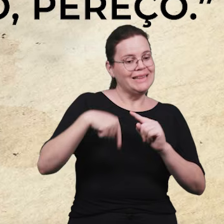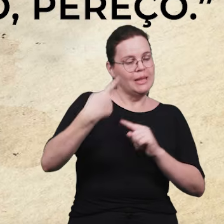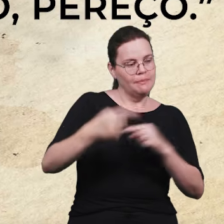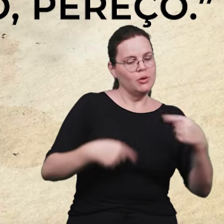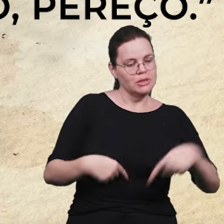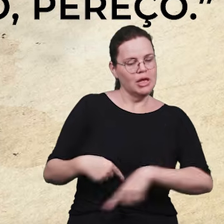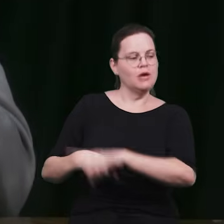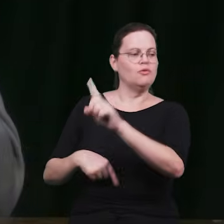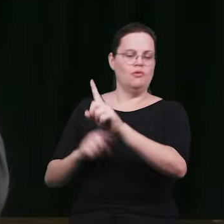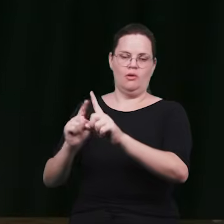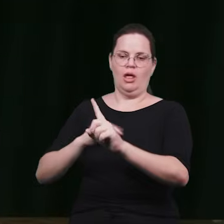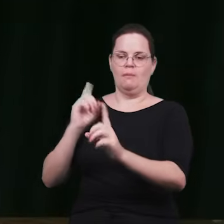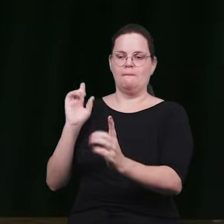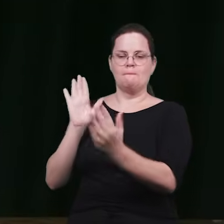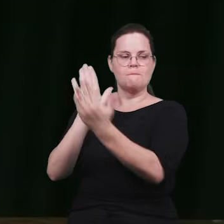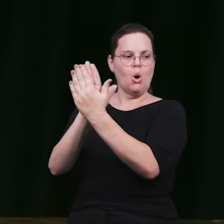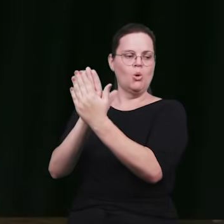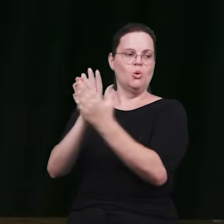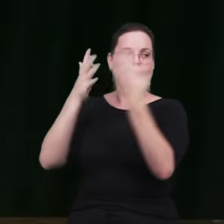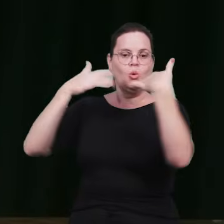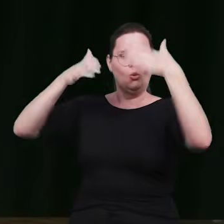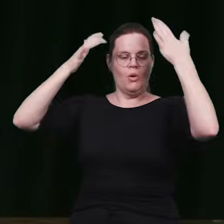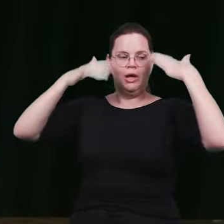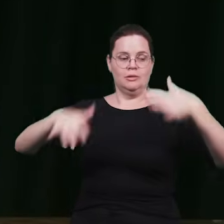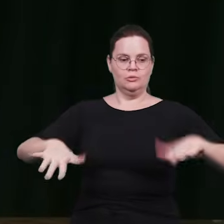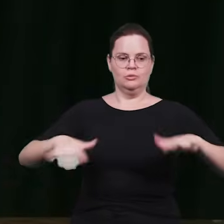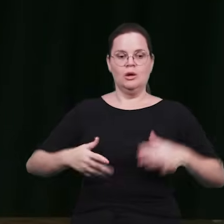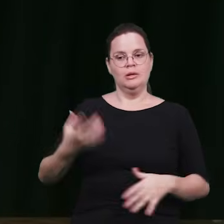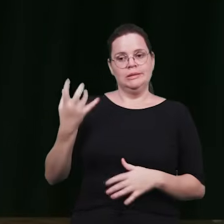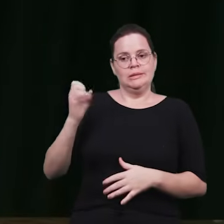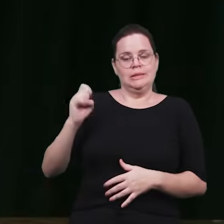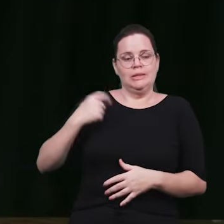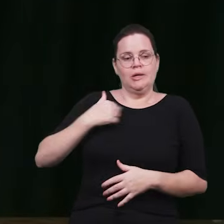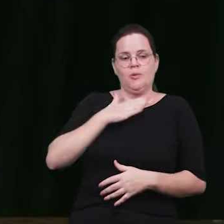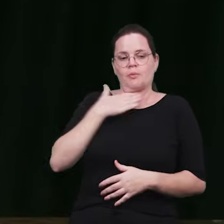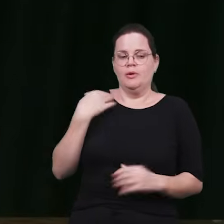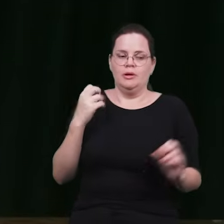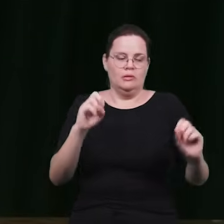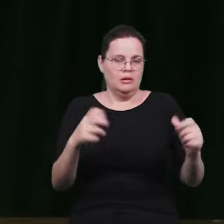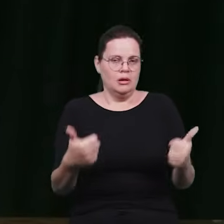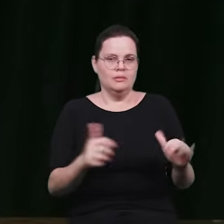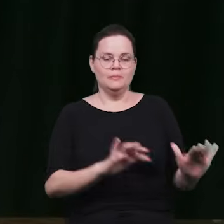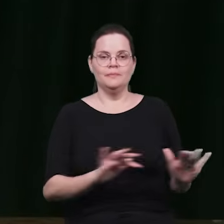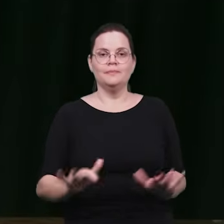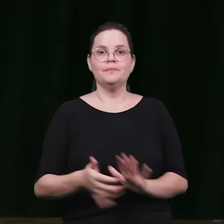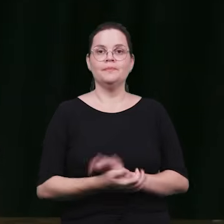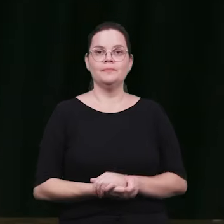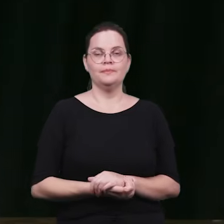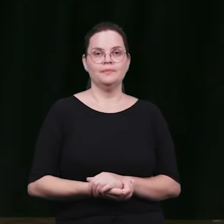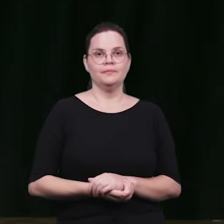perecendo pereço". Pois bem, ela precisava entrar na presença do rei.